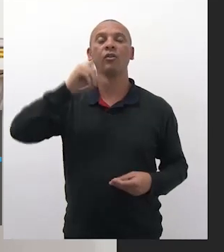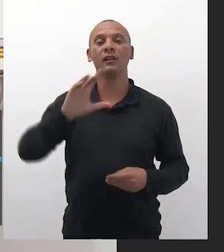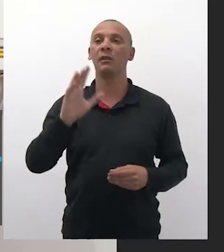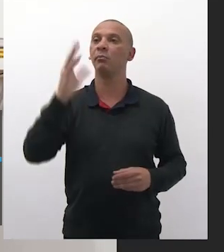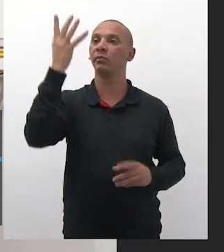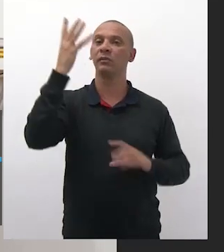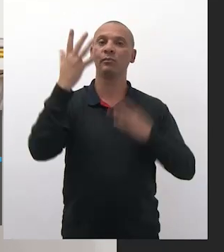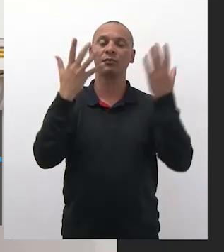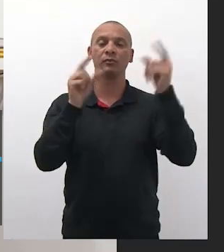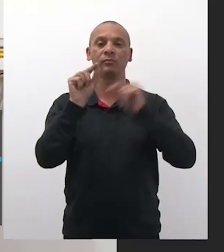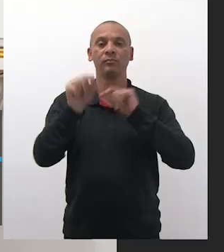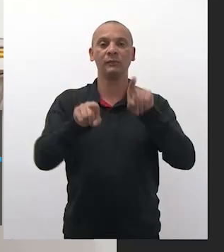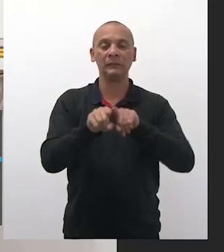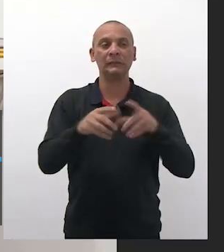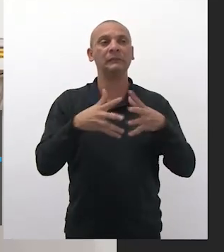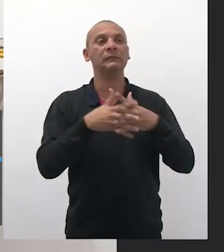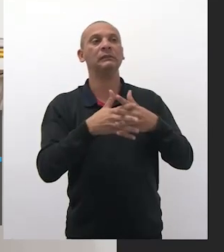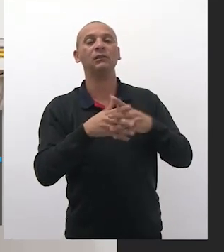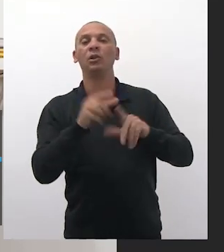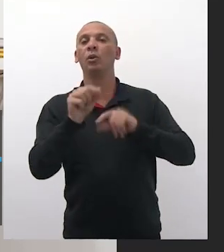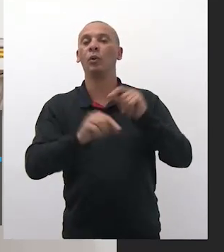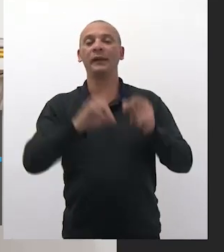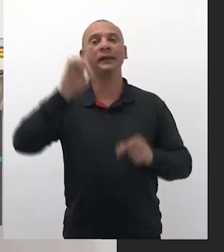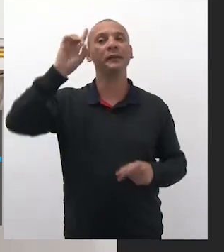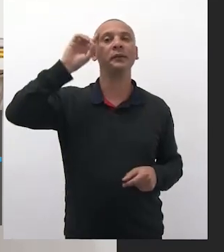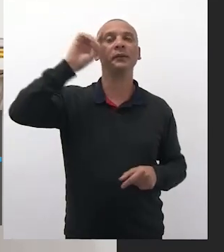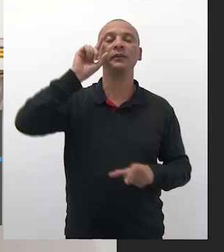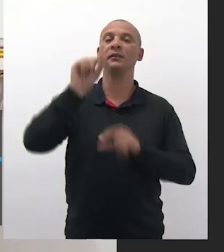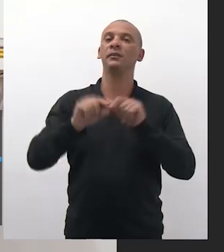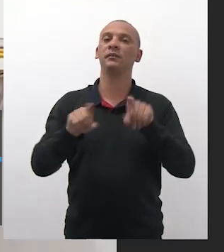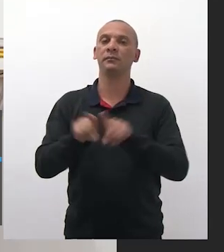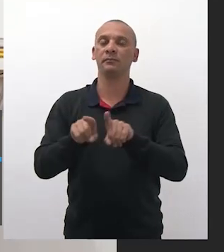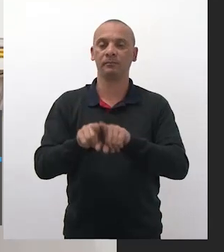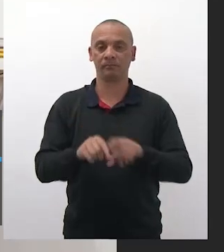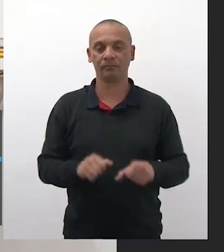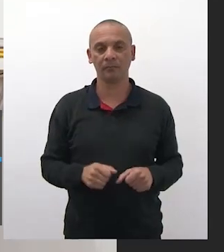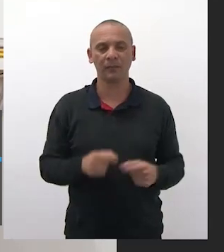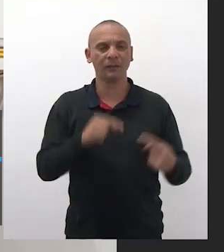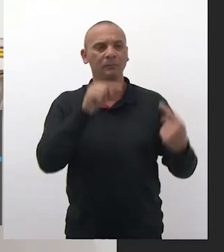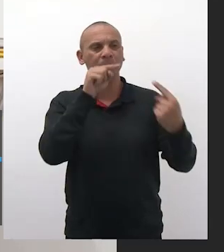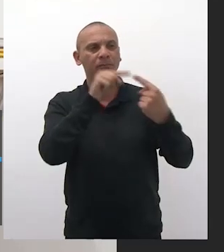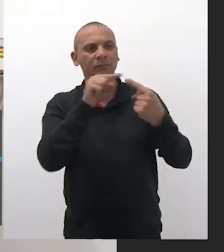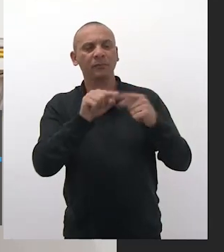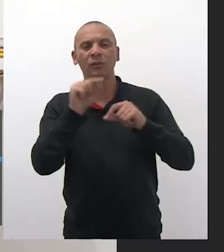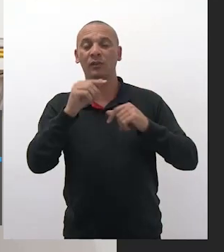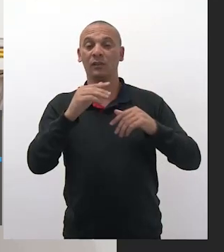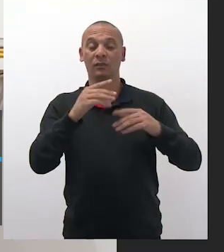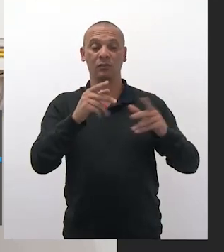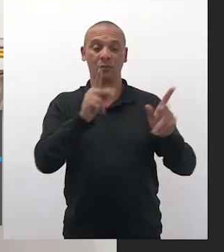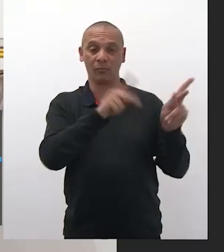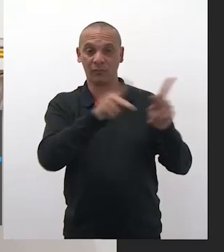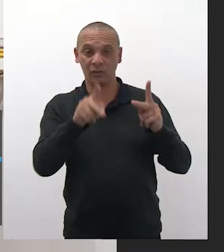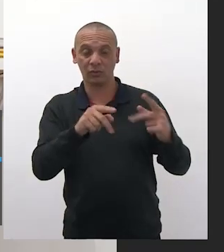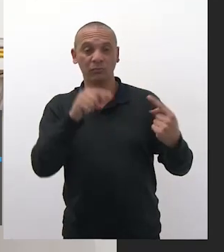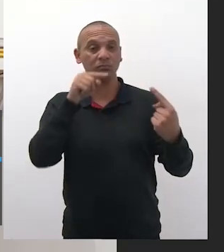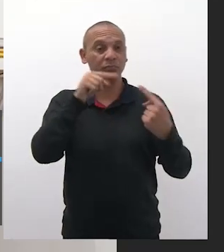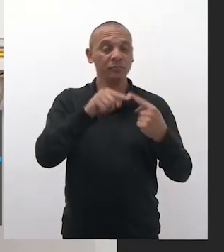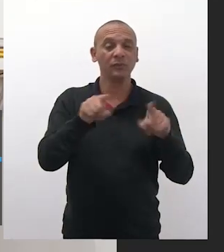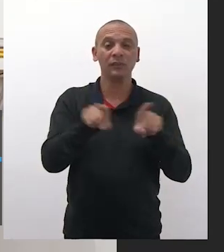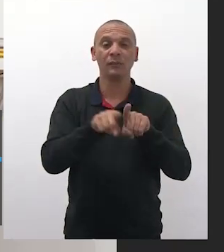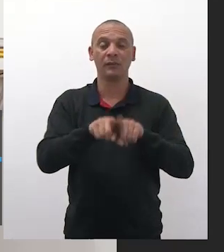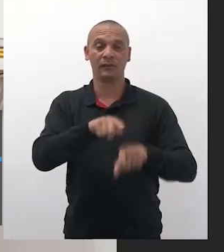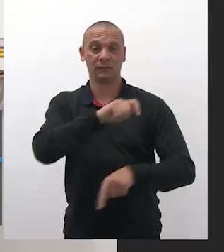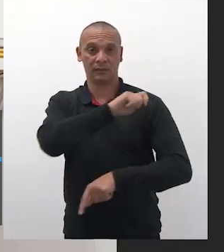situações, os conflitos ali do dia a dia, a lidar tanto com o professor como com o